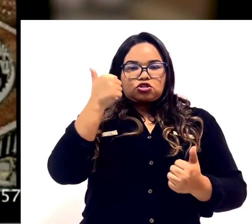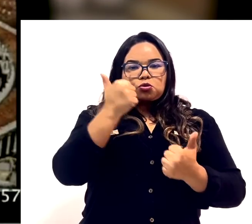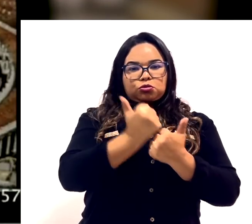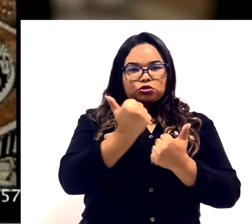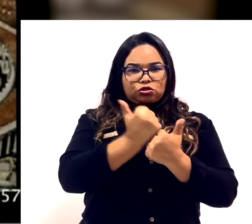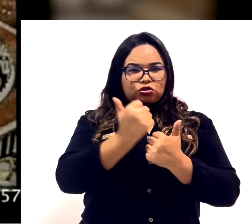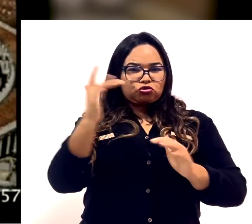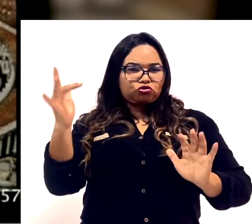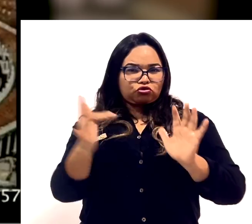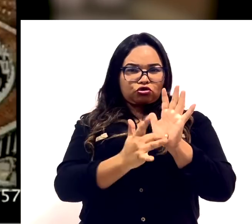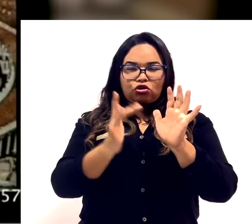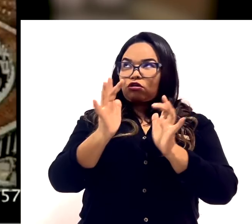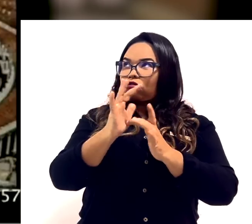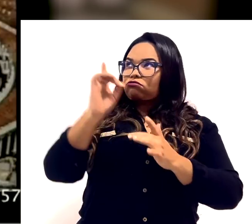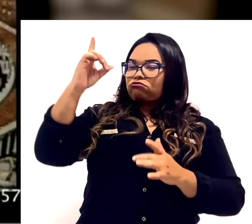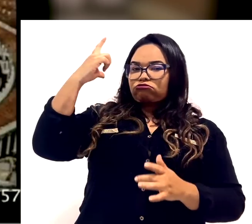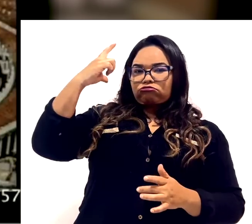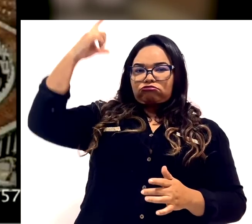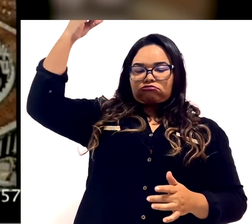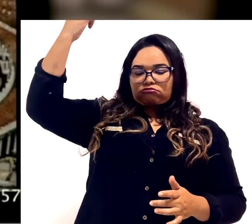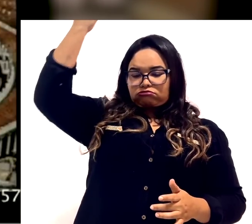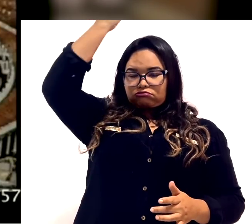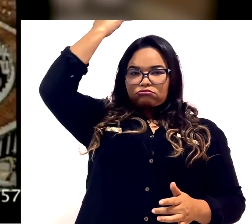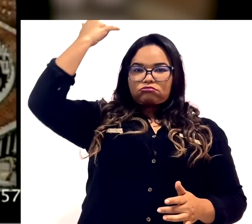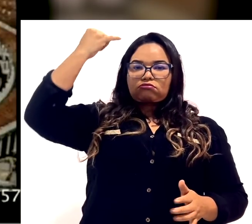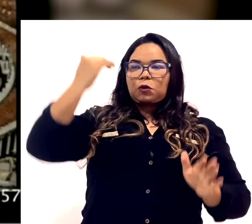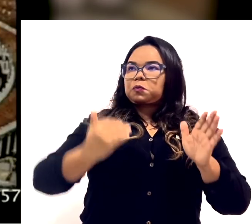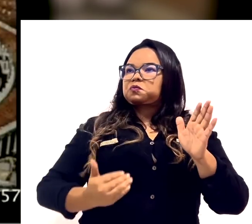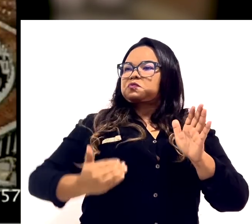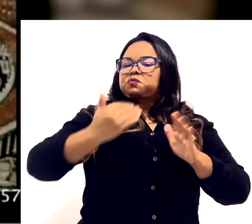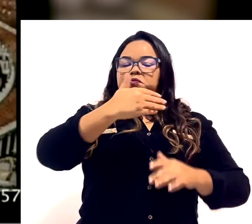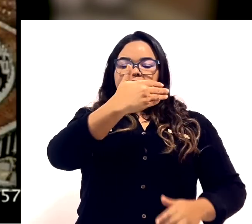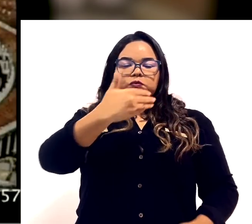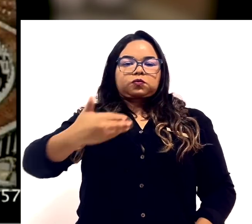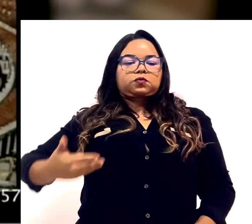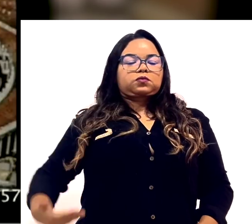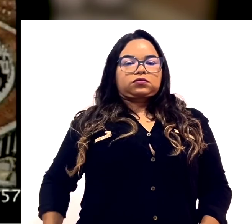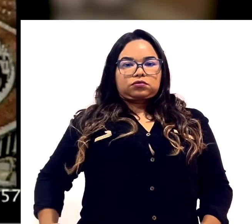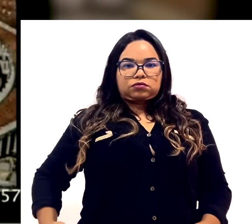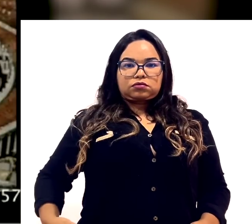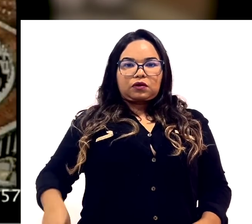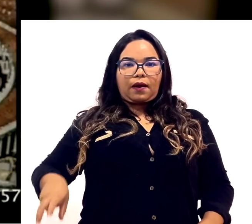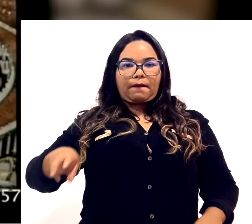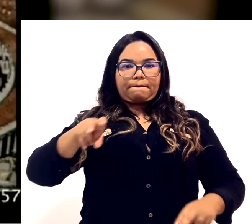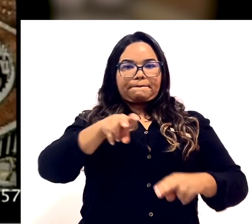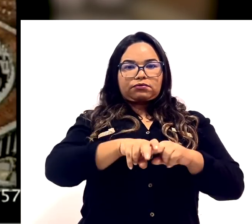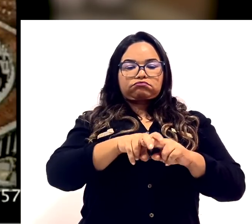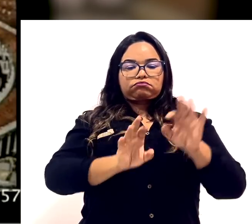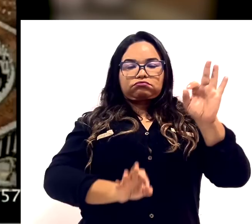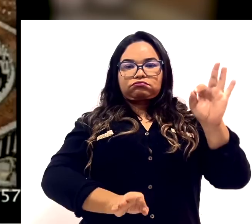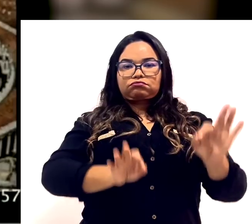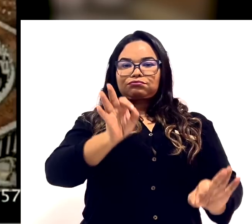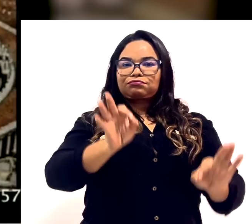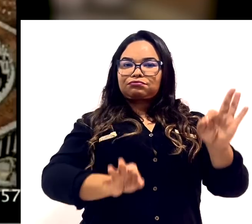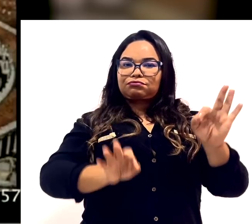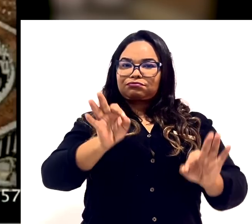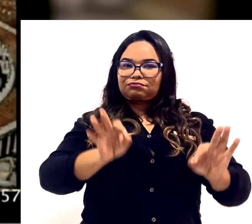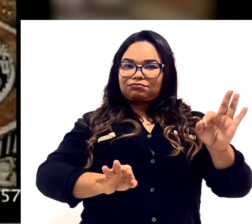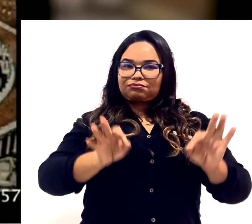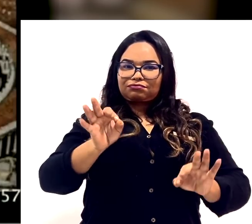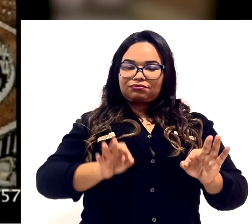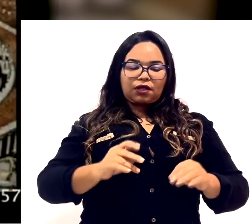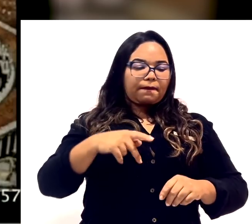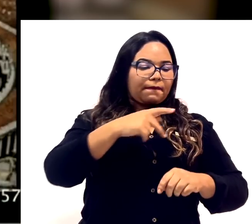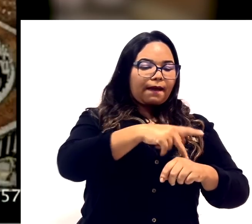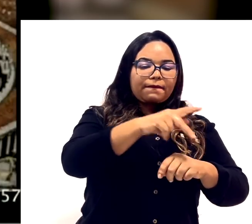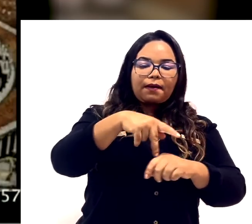sumo sacerdote, ungido e supremo governador temporal, o Papa, sentou-se no seu tribunal para julgar imparcialmente